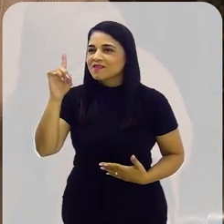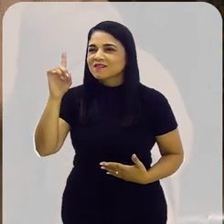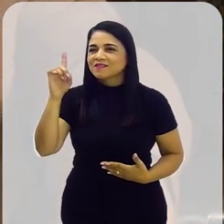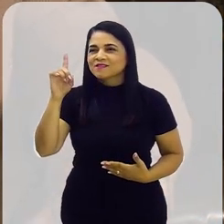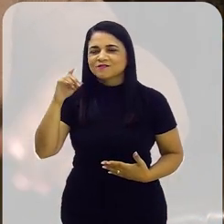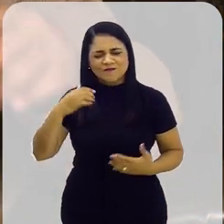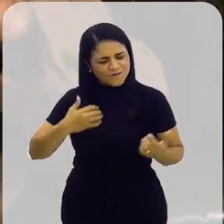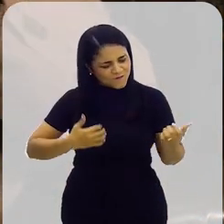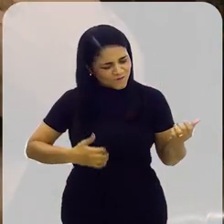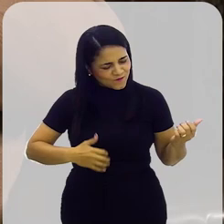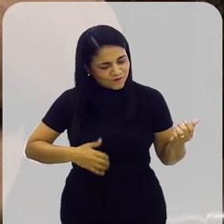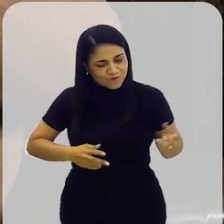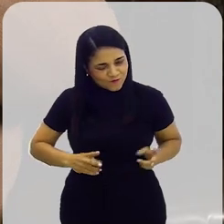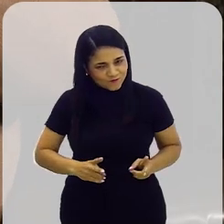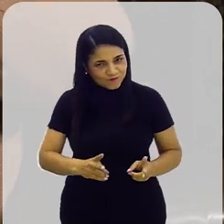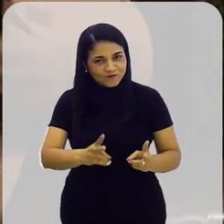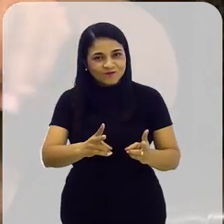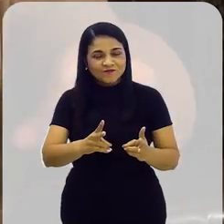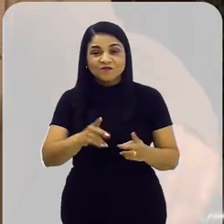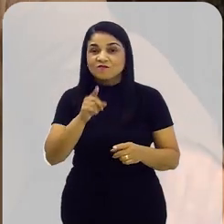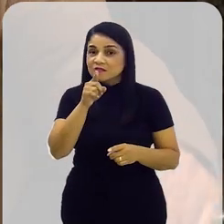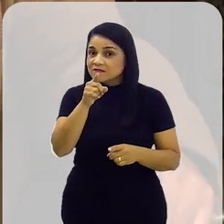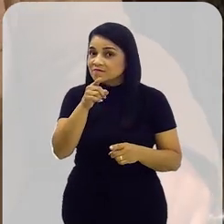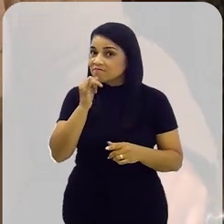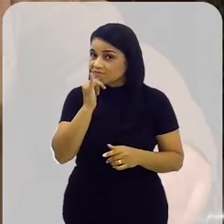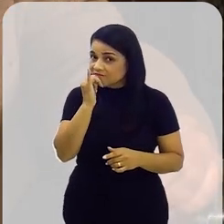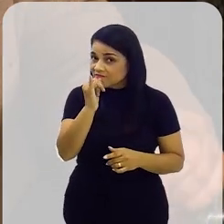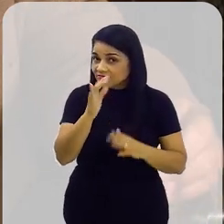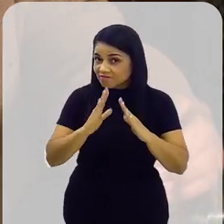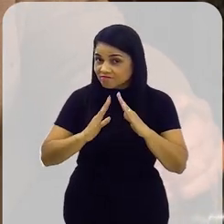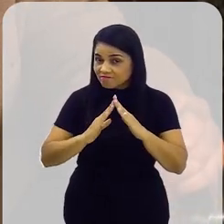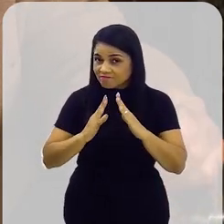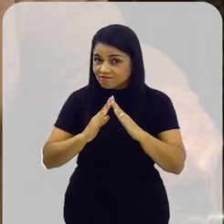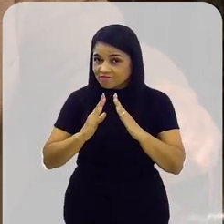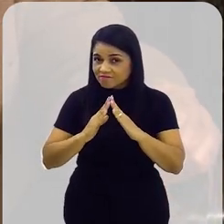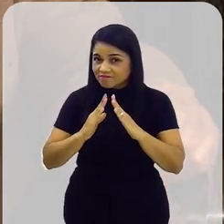continua me dando um fundinho de violão aí, deixa eu falar uma coisa pra você que tá em casa.